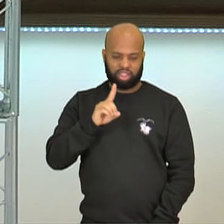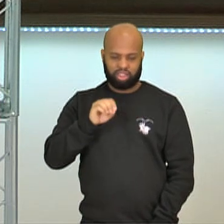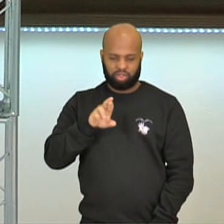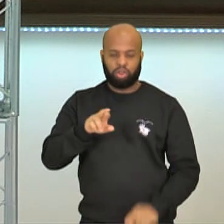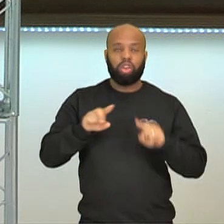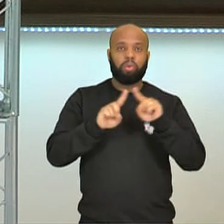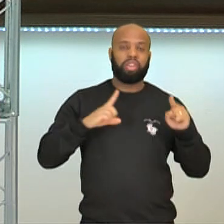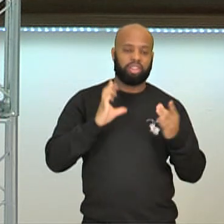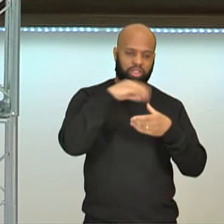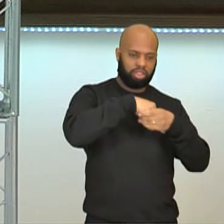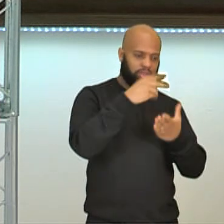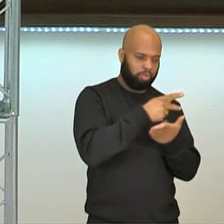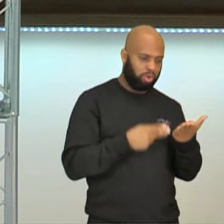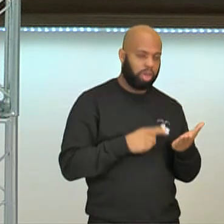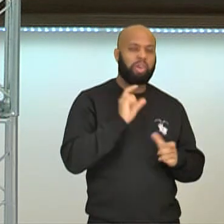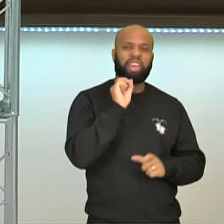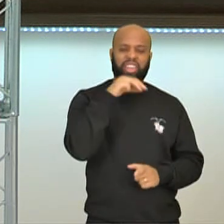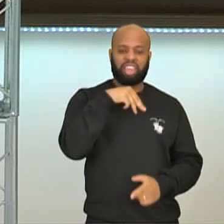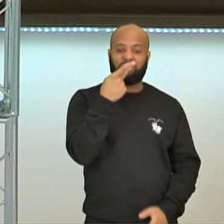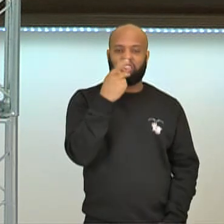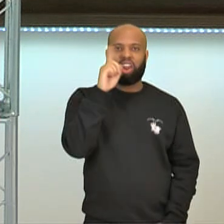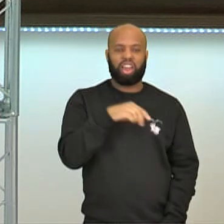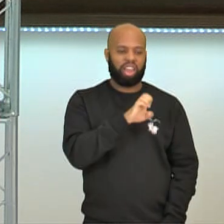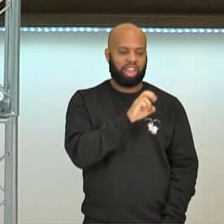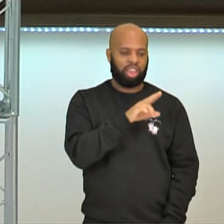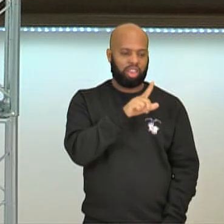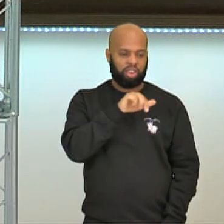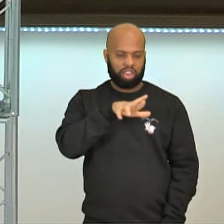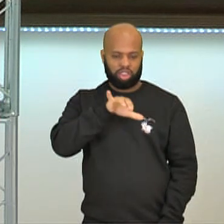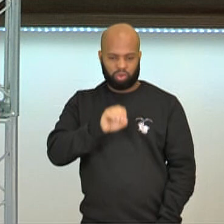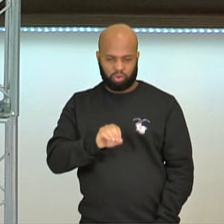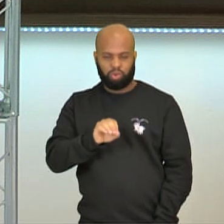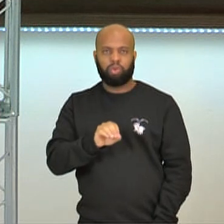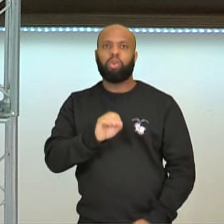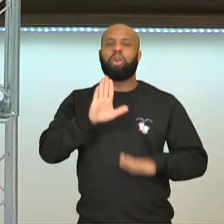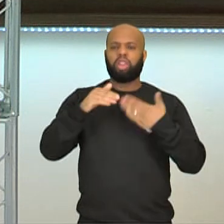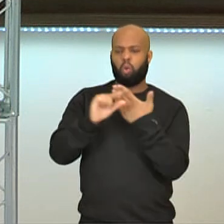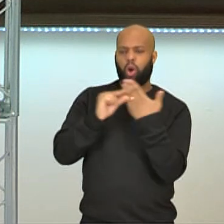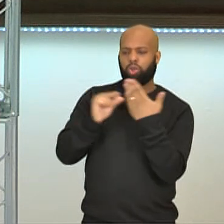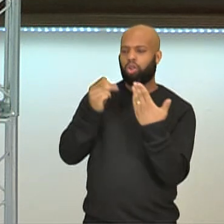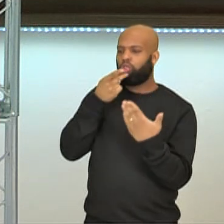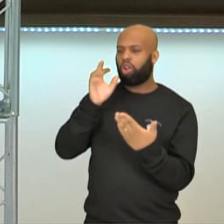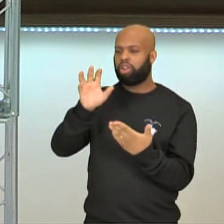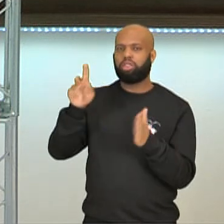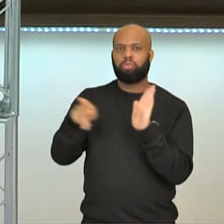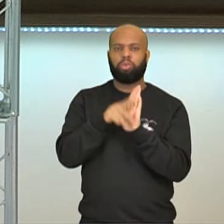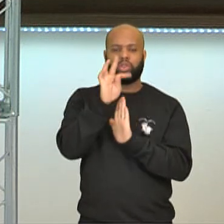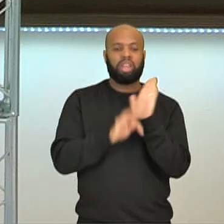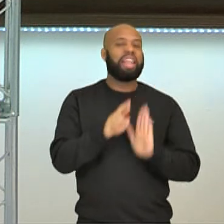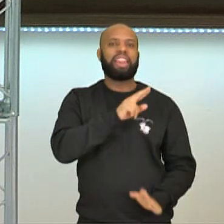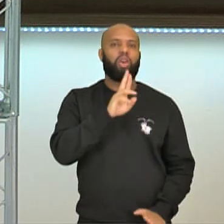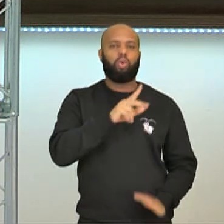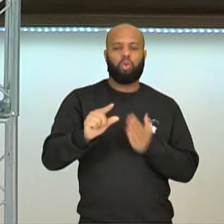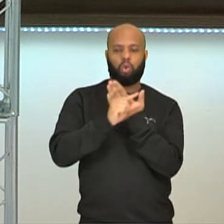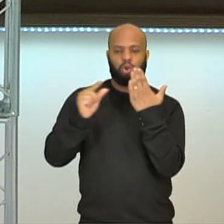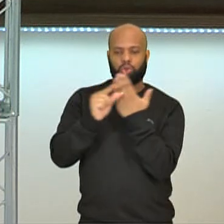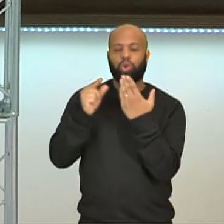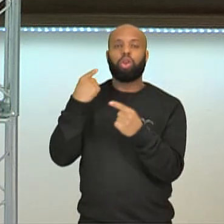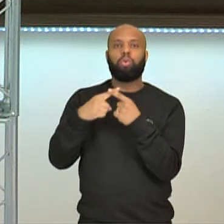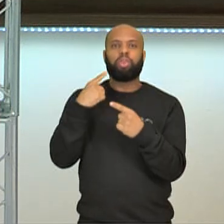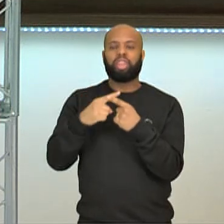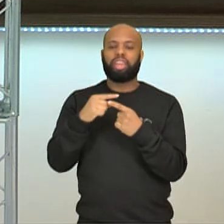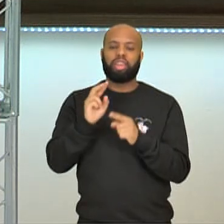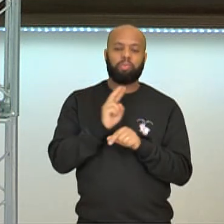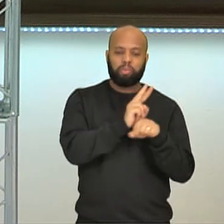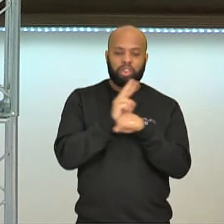voz que fala no poema é o eu lírico. Então é um erro dizer que o autor disse isso no texto. Não foi o autor. O autor emprestou a